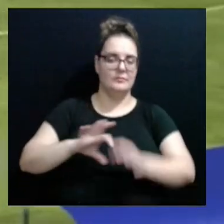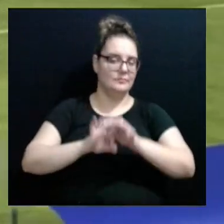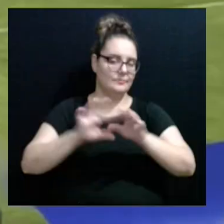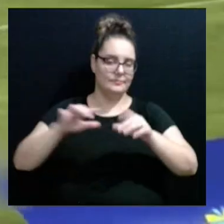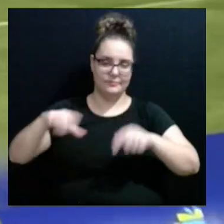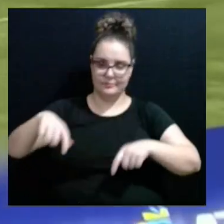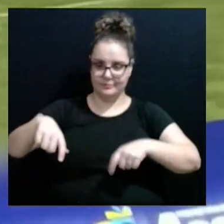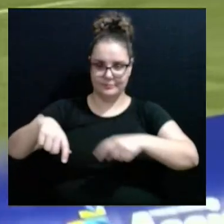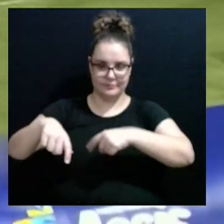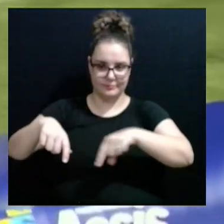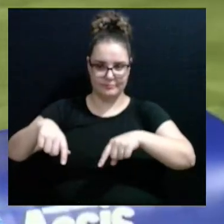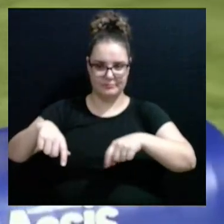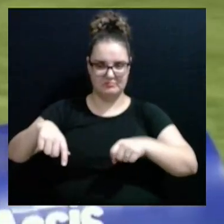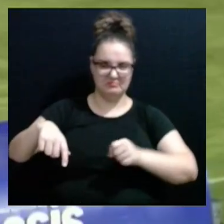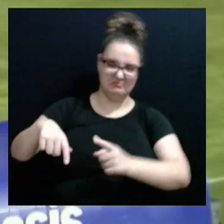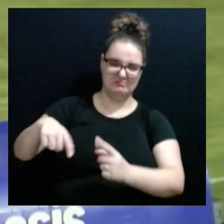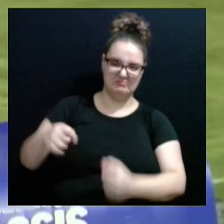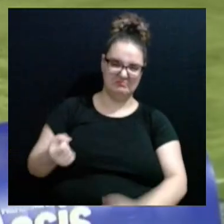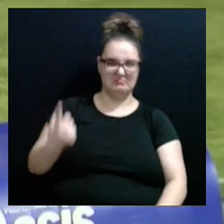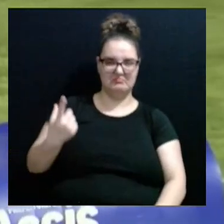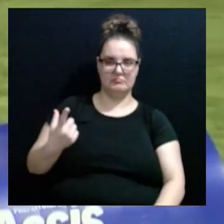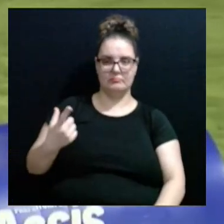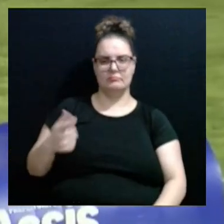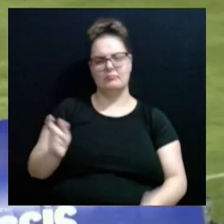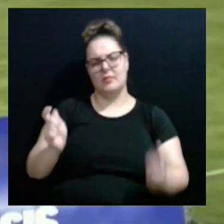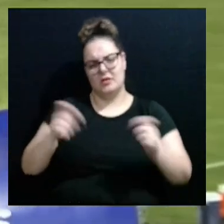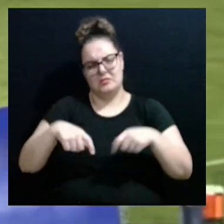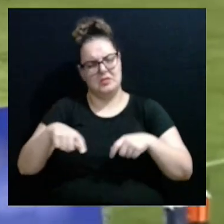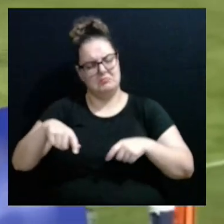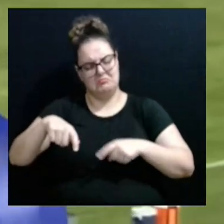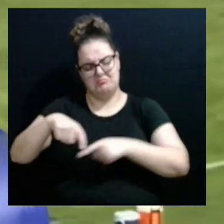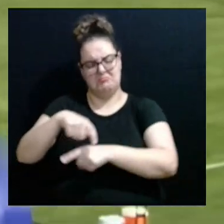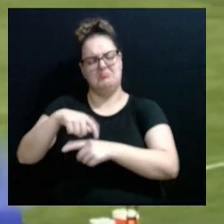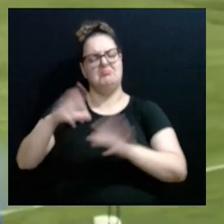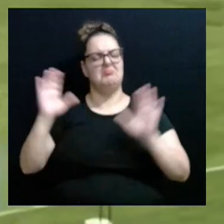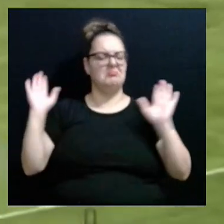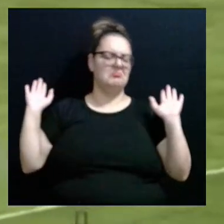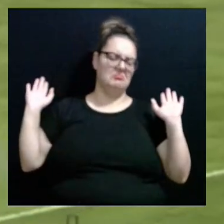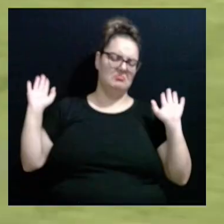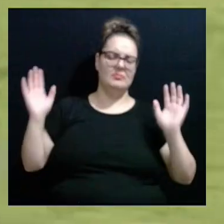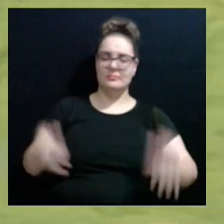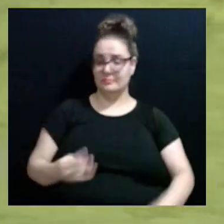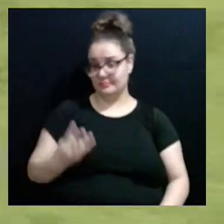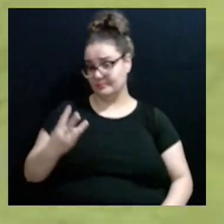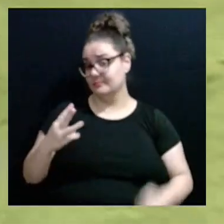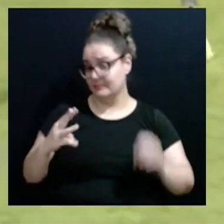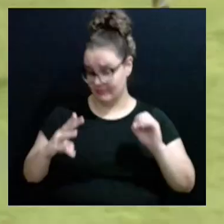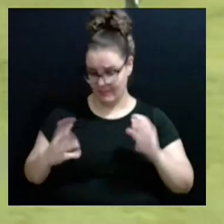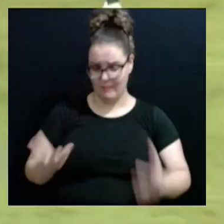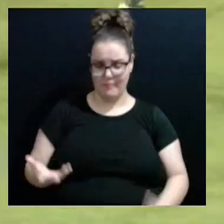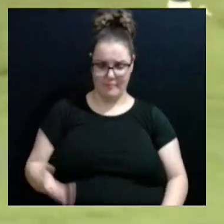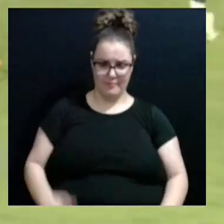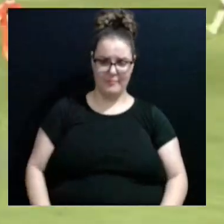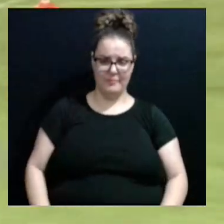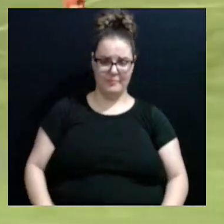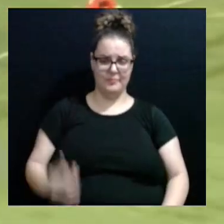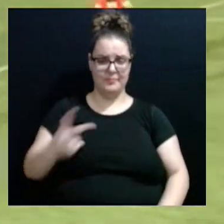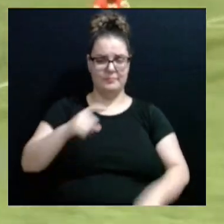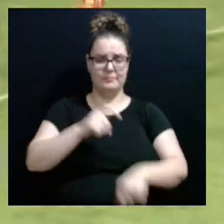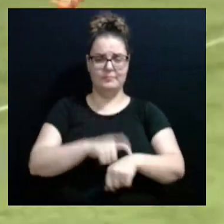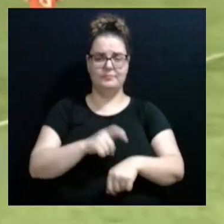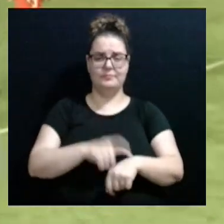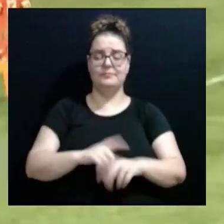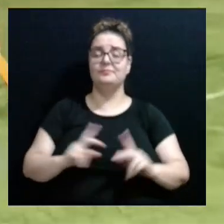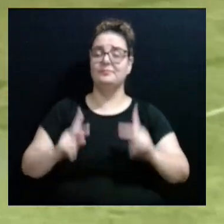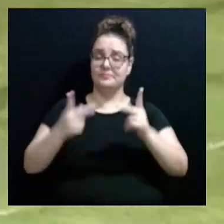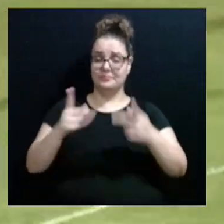meio esquisito, mas o suficiente para tirar do goleirão, 3-0. No segundo tempo, a vitória